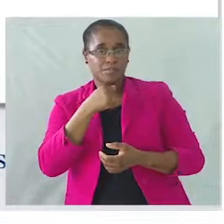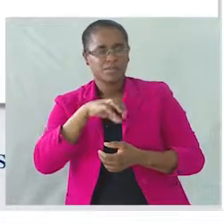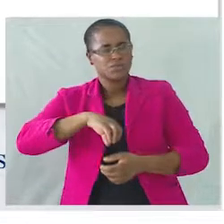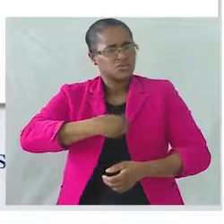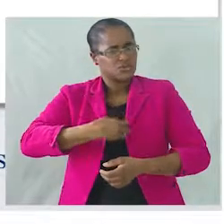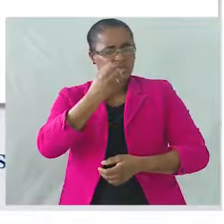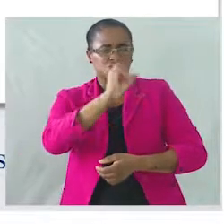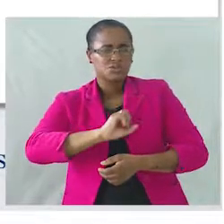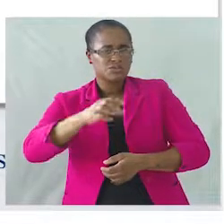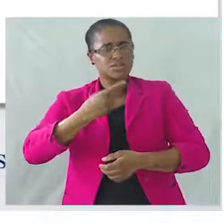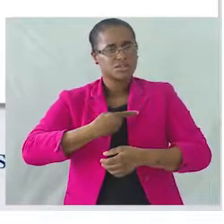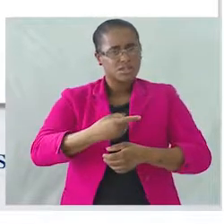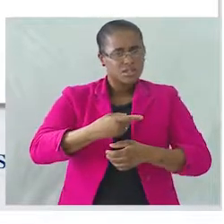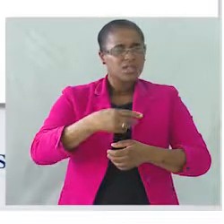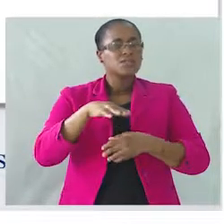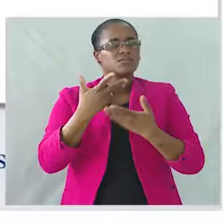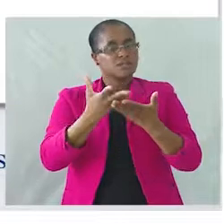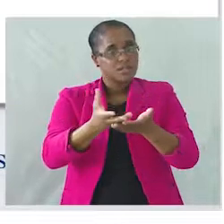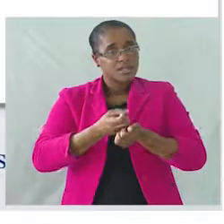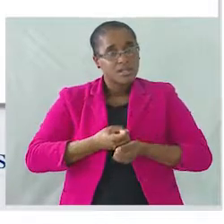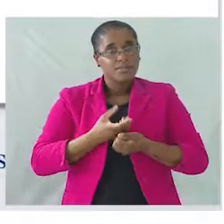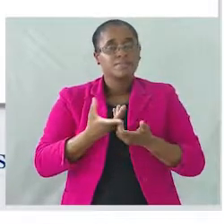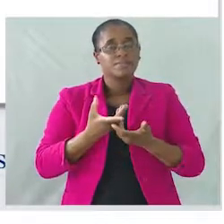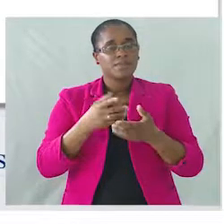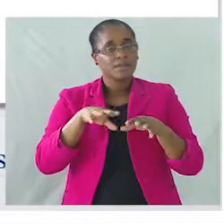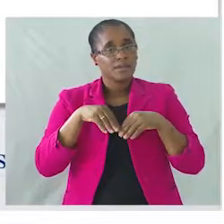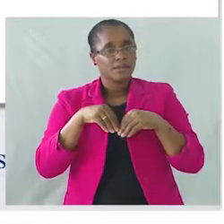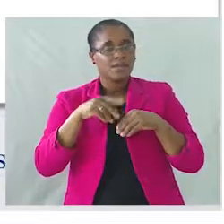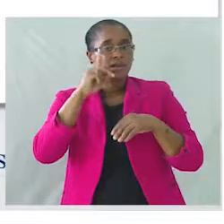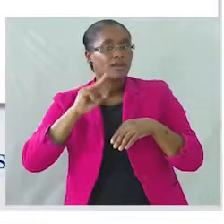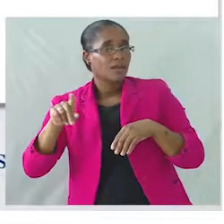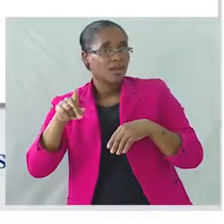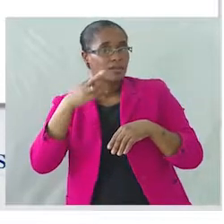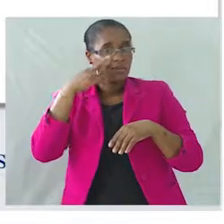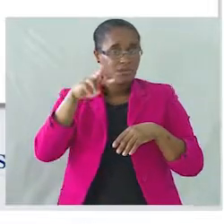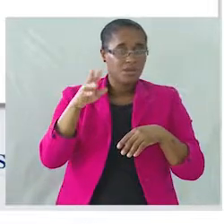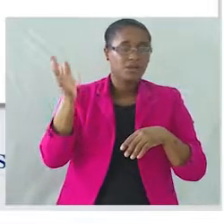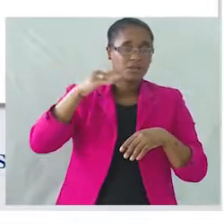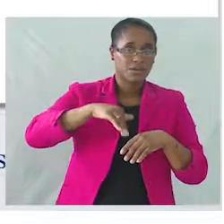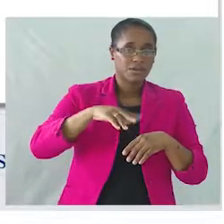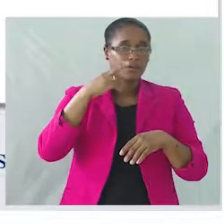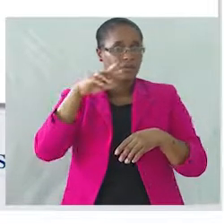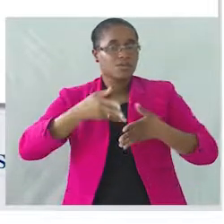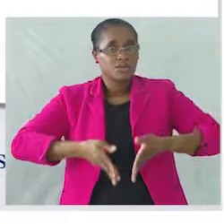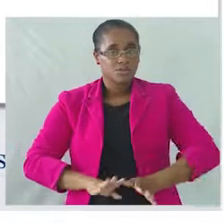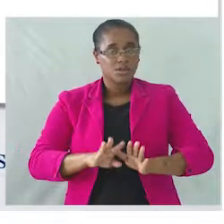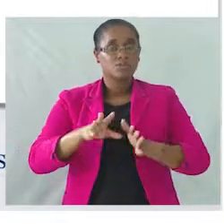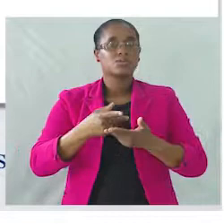satisfeitos e que elas viriam assistir ao nascimento do